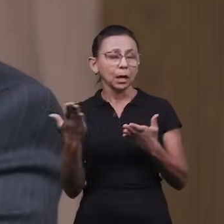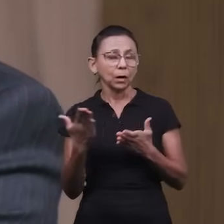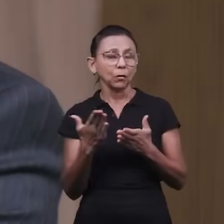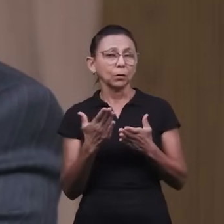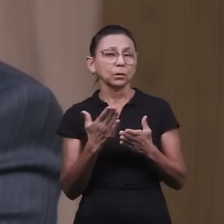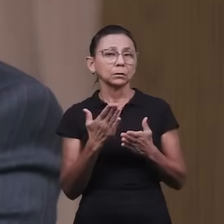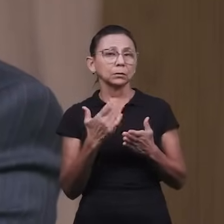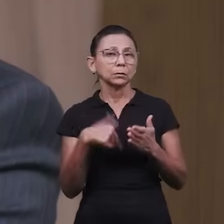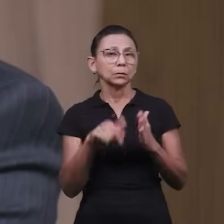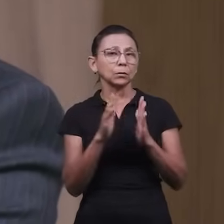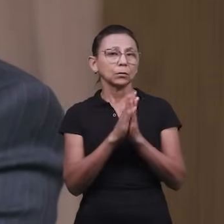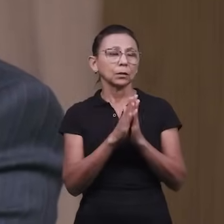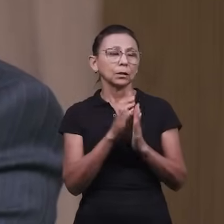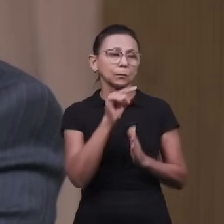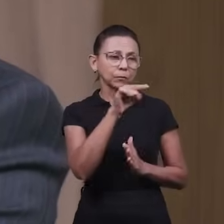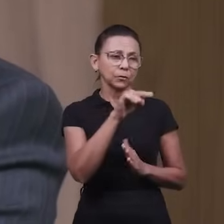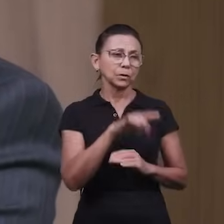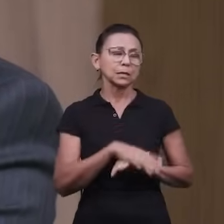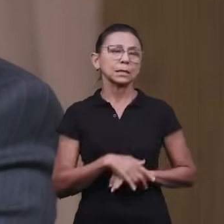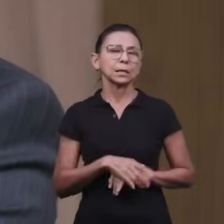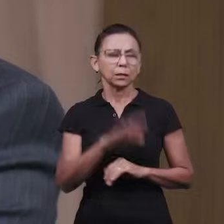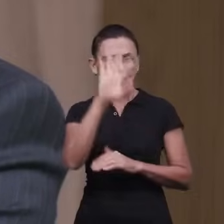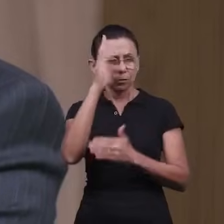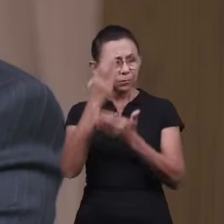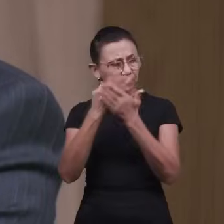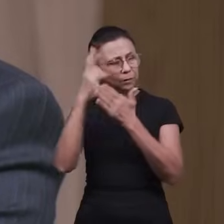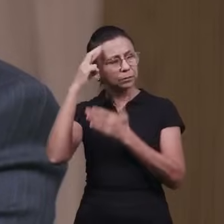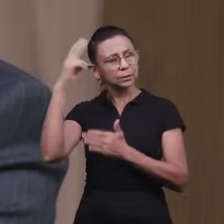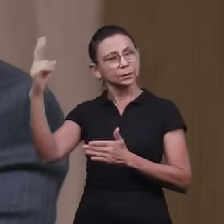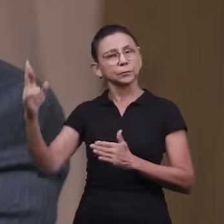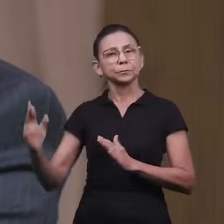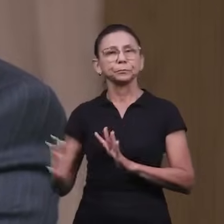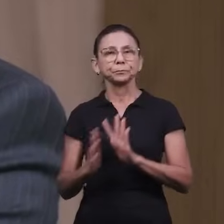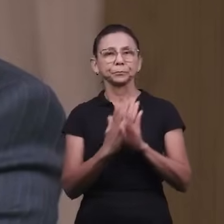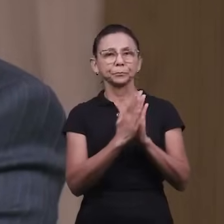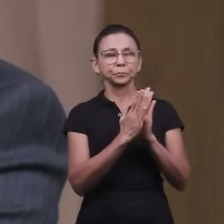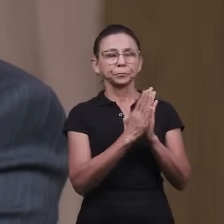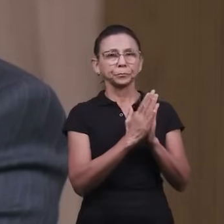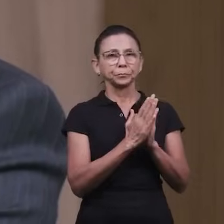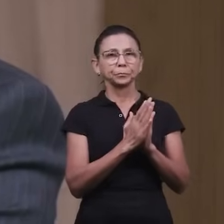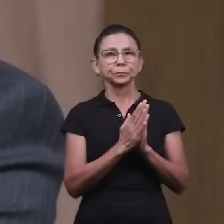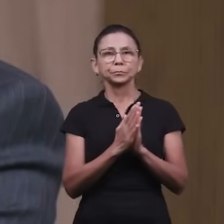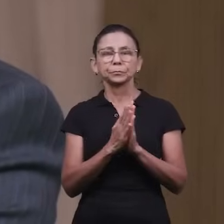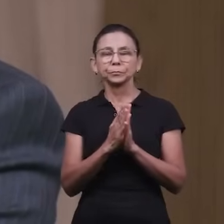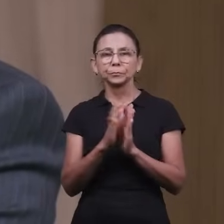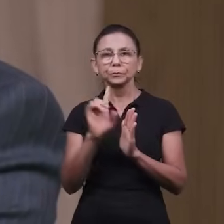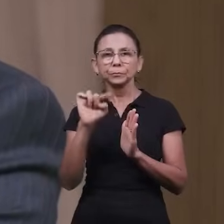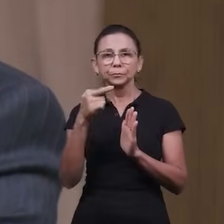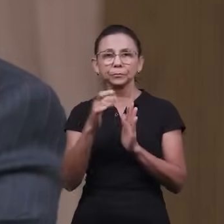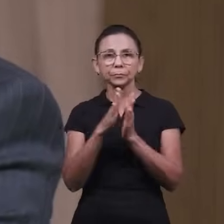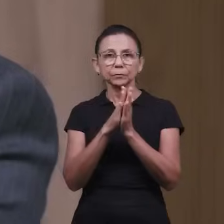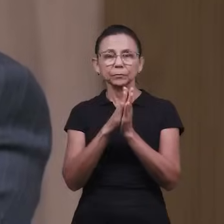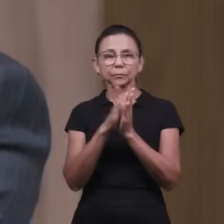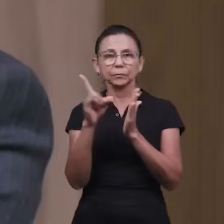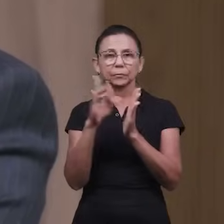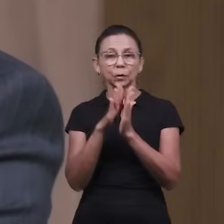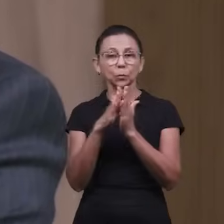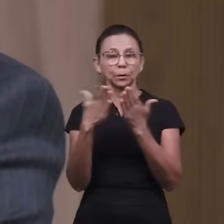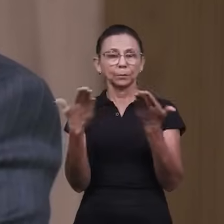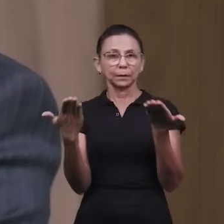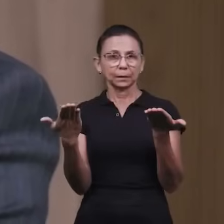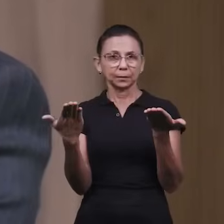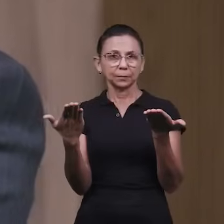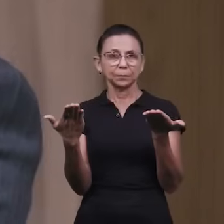para vocês. Nós vamos orar. Aí eu orei e logo após eu abri a palavra, né? A